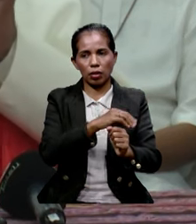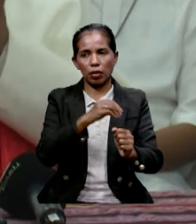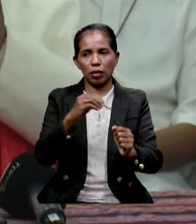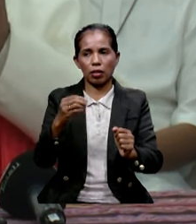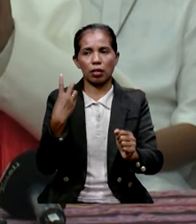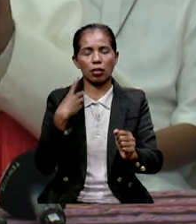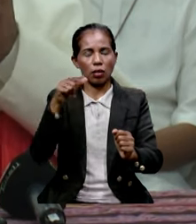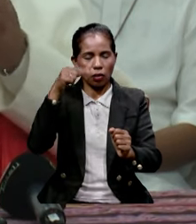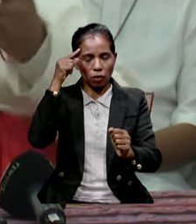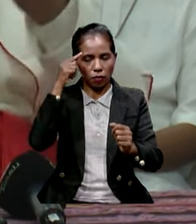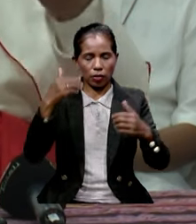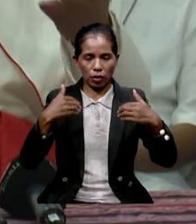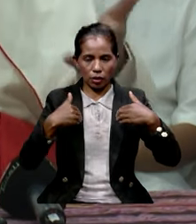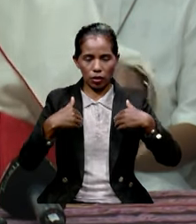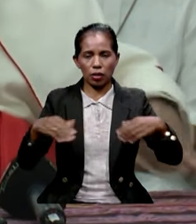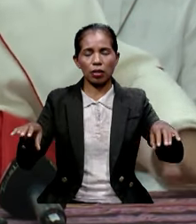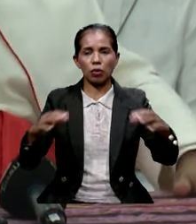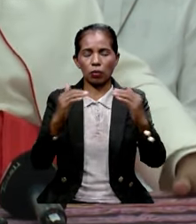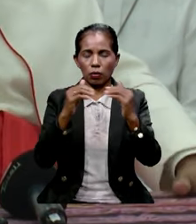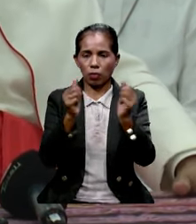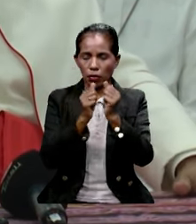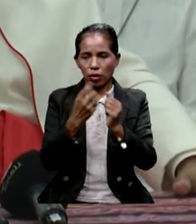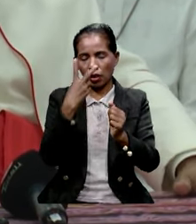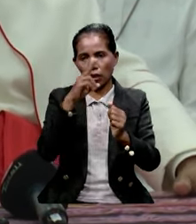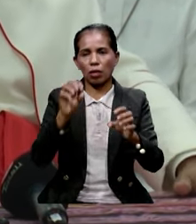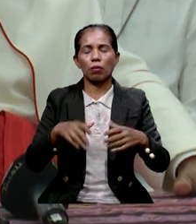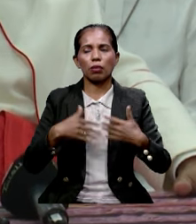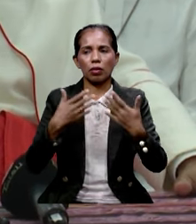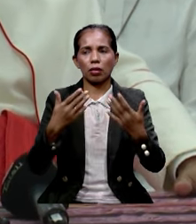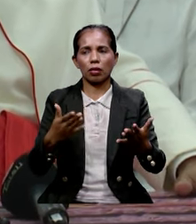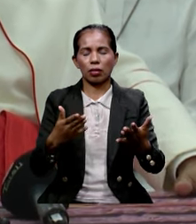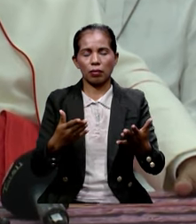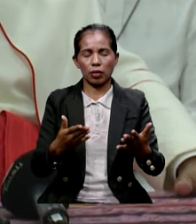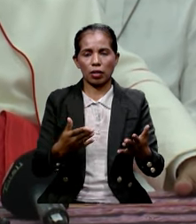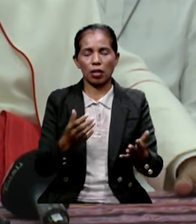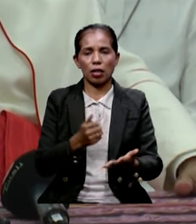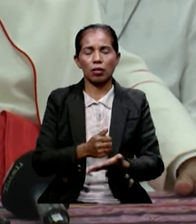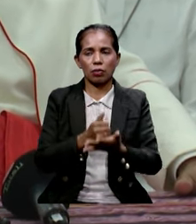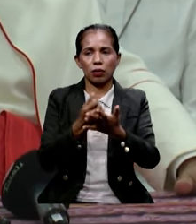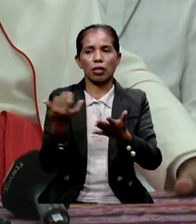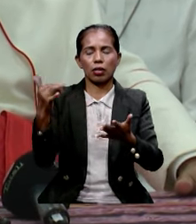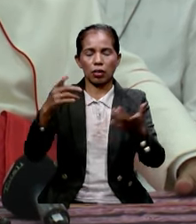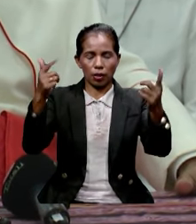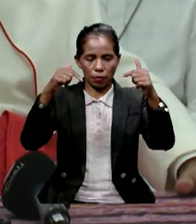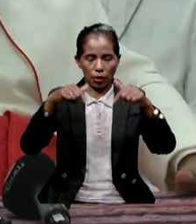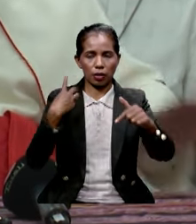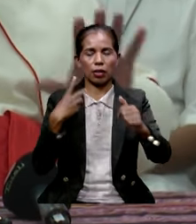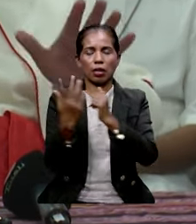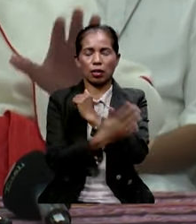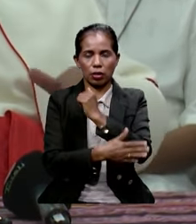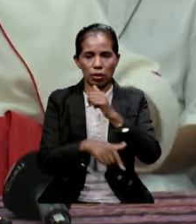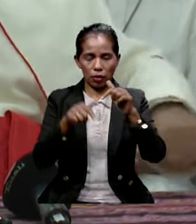gangue do governo, e com a lia muito. Mas muitas vezes é todo o ensaio, mas se trata de cidadania, estamos aí também a railar.